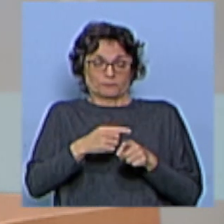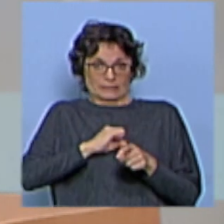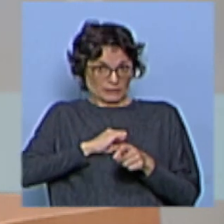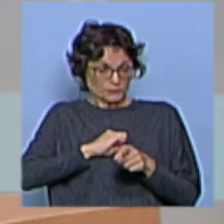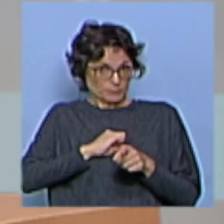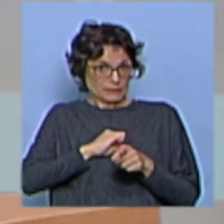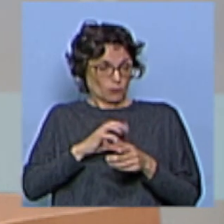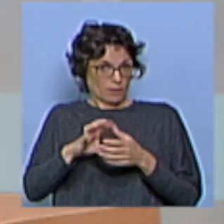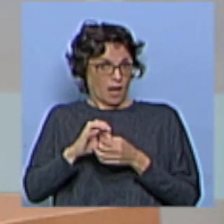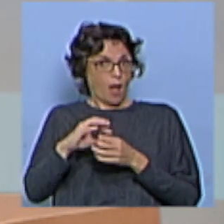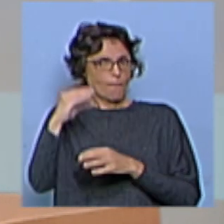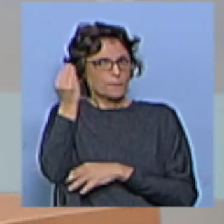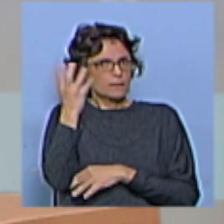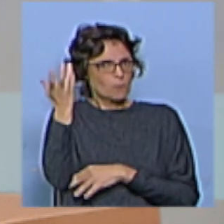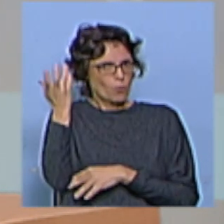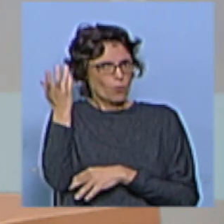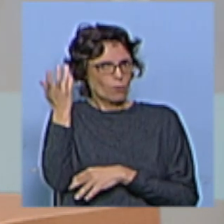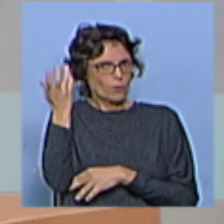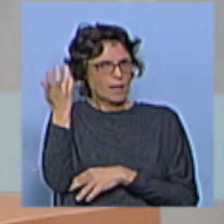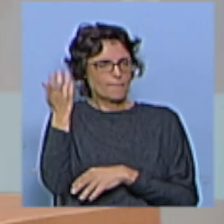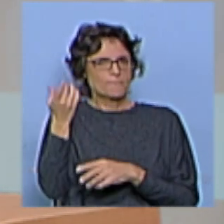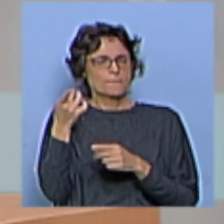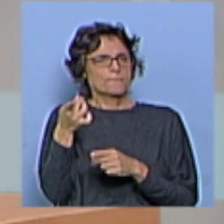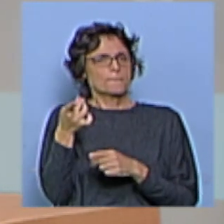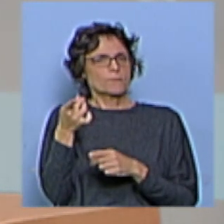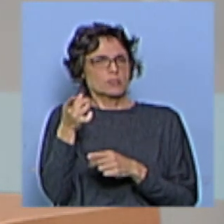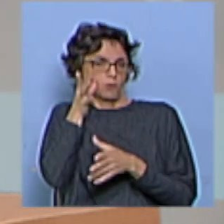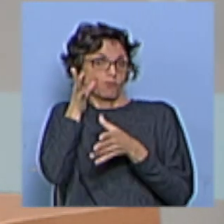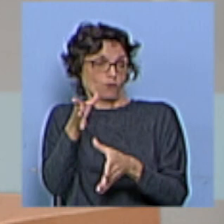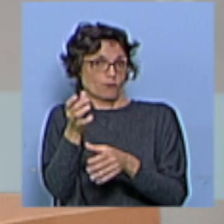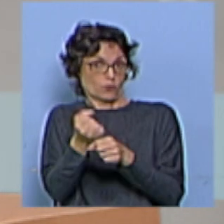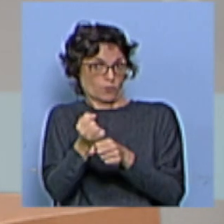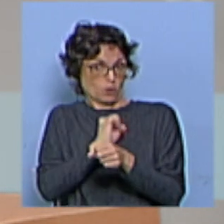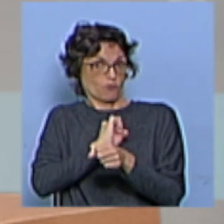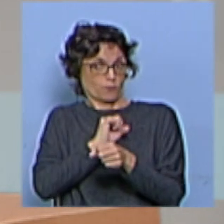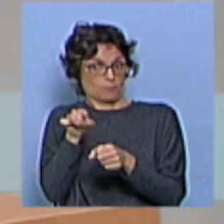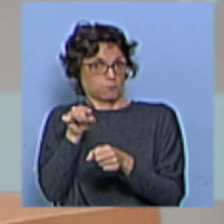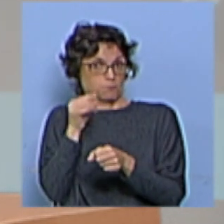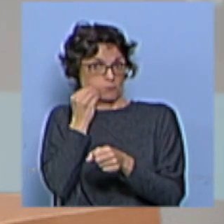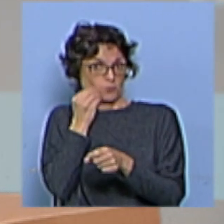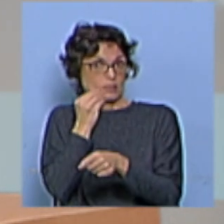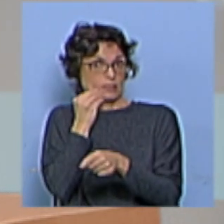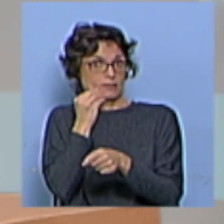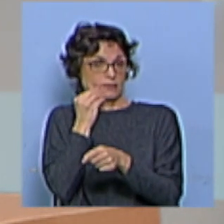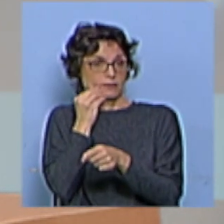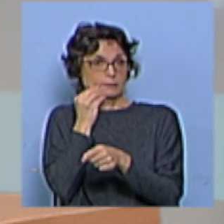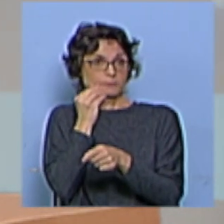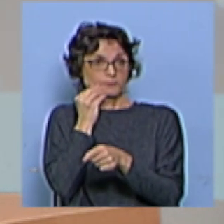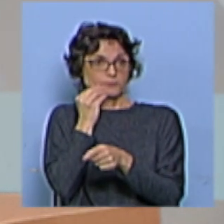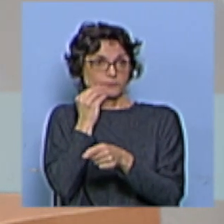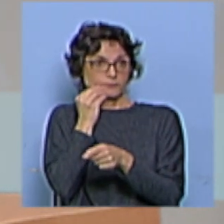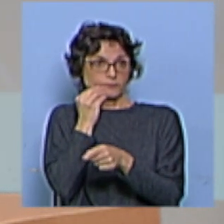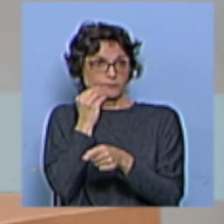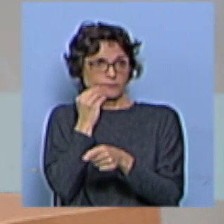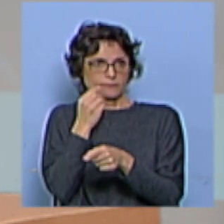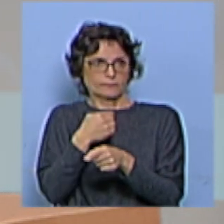cultural, que é atualmente, enfim, de facto o foco da minha atividade e do meu principal interesse